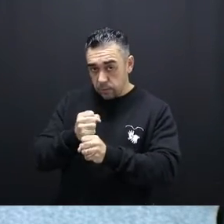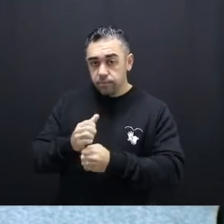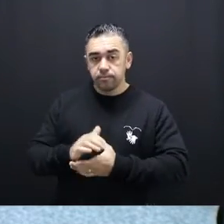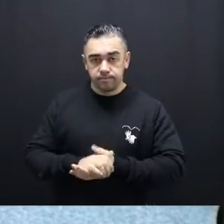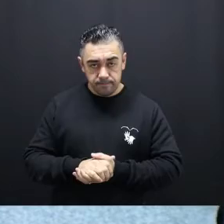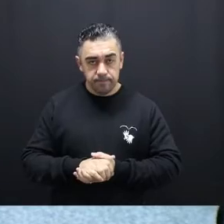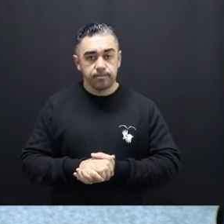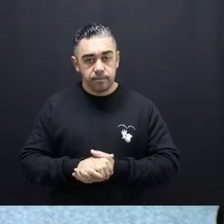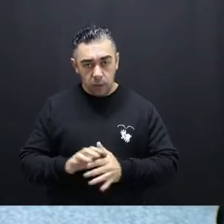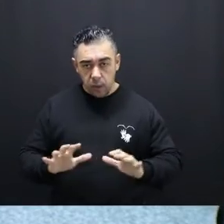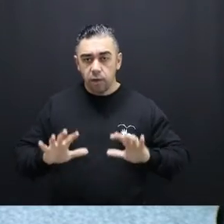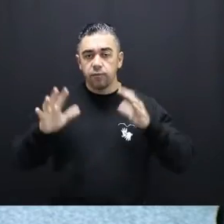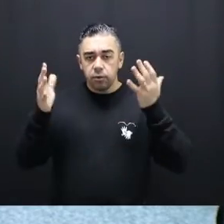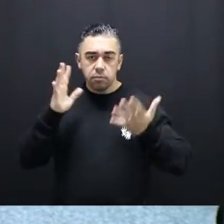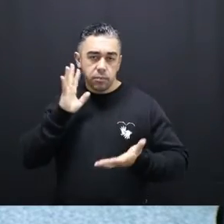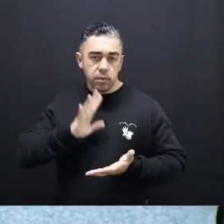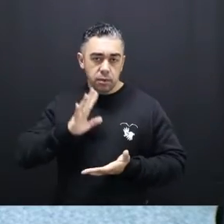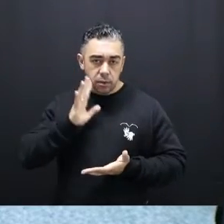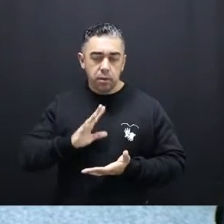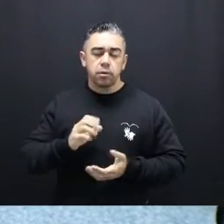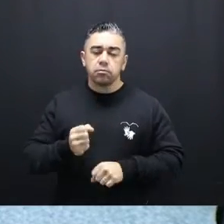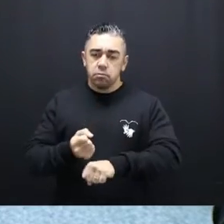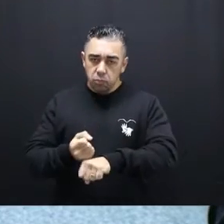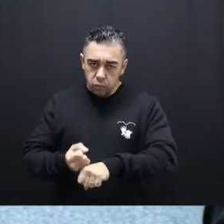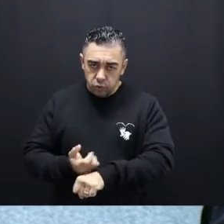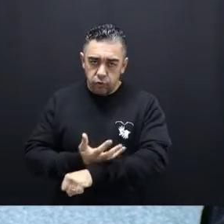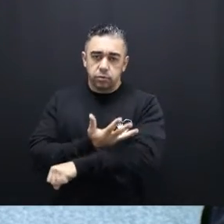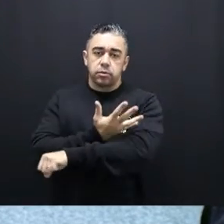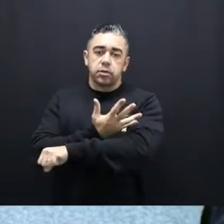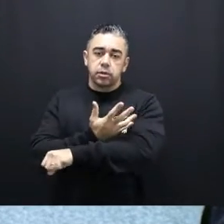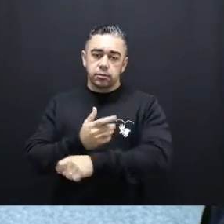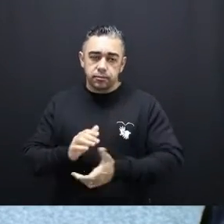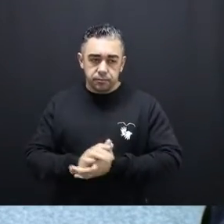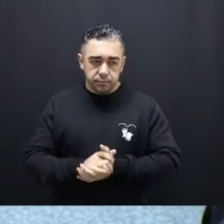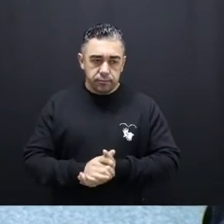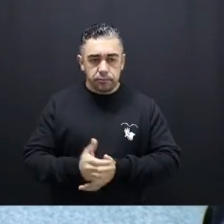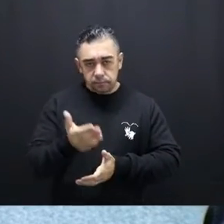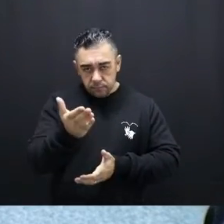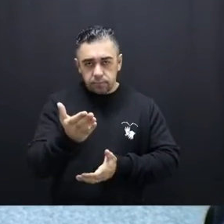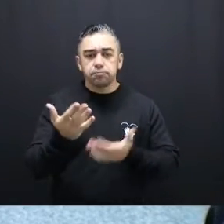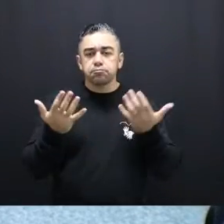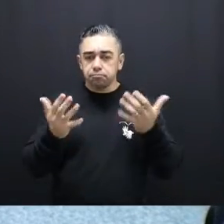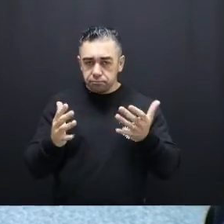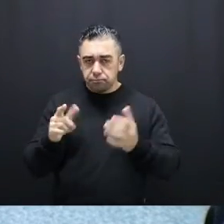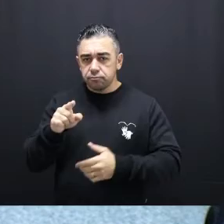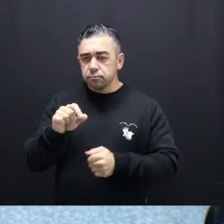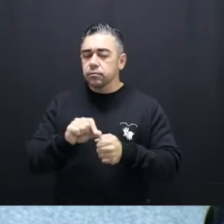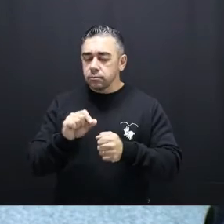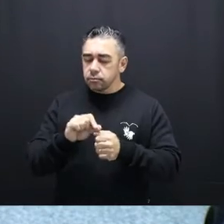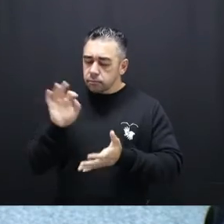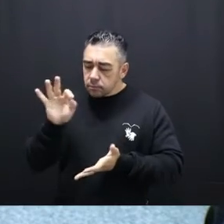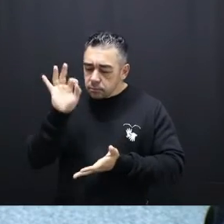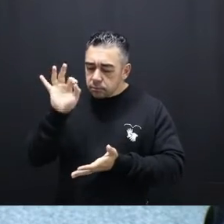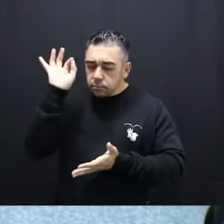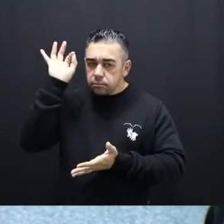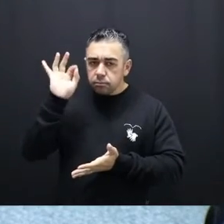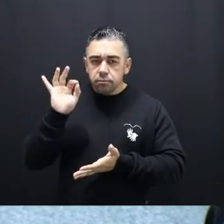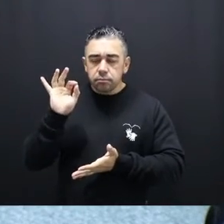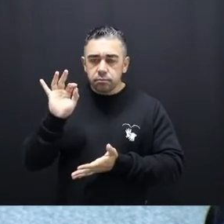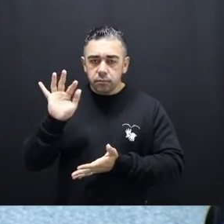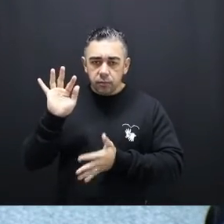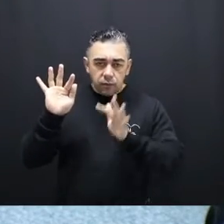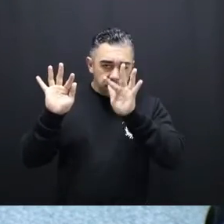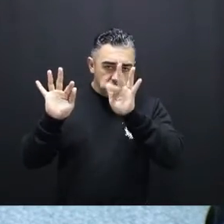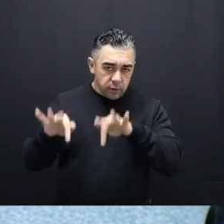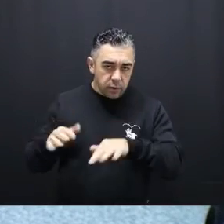Foi um momento muito bacana emocionante você acabou dando aquele toque final com um